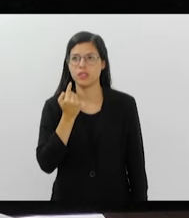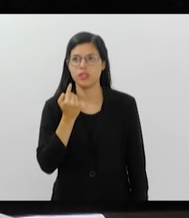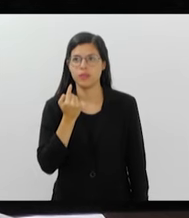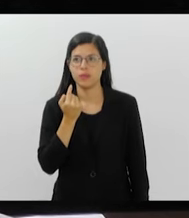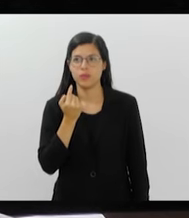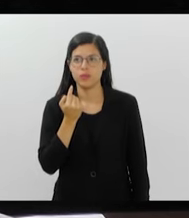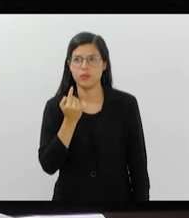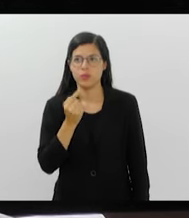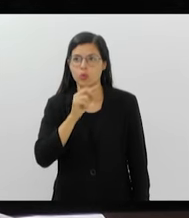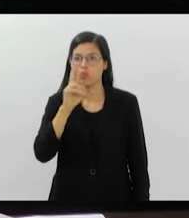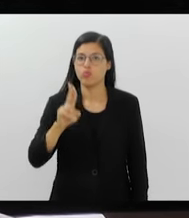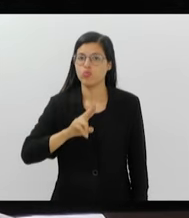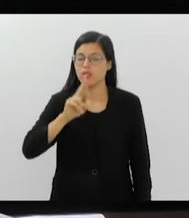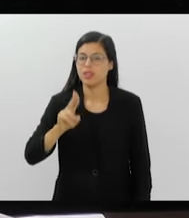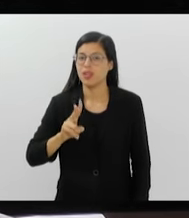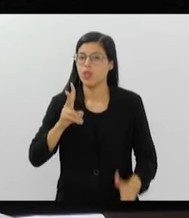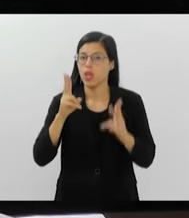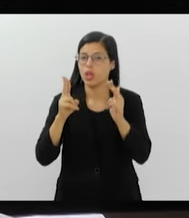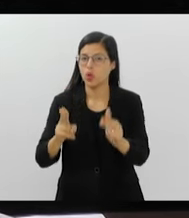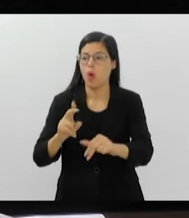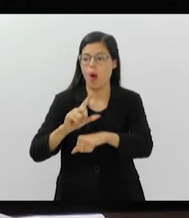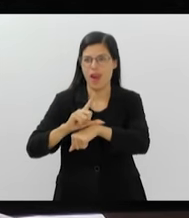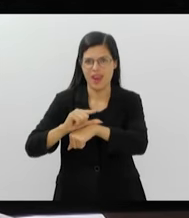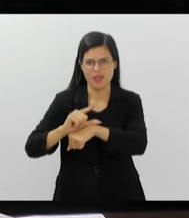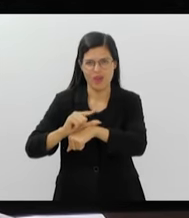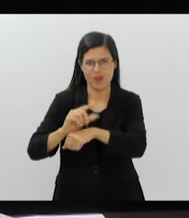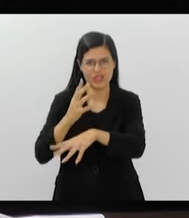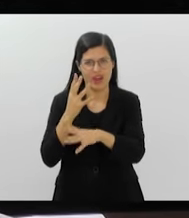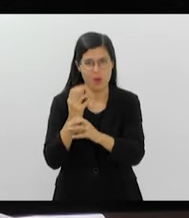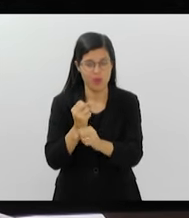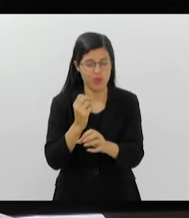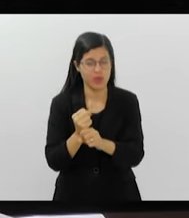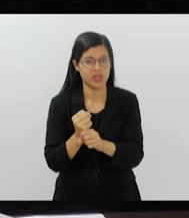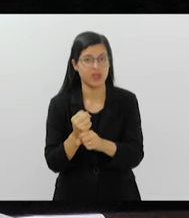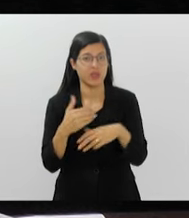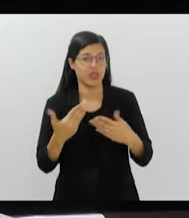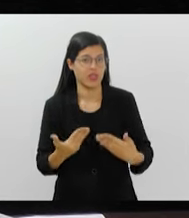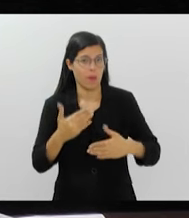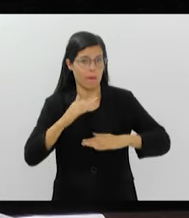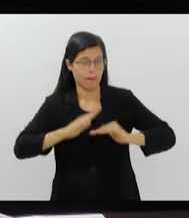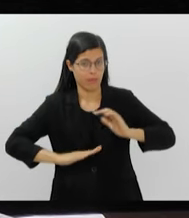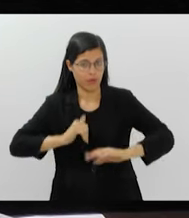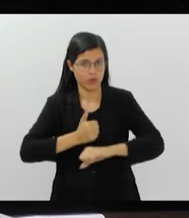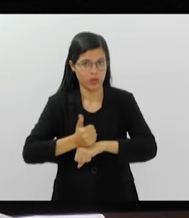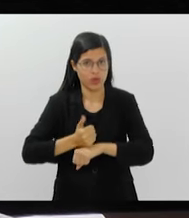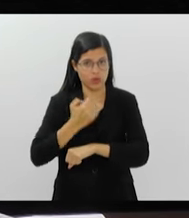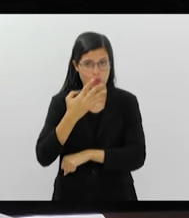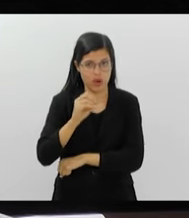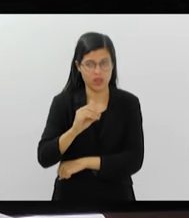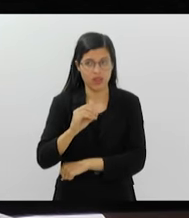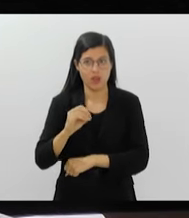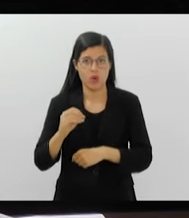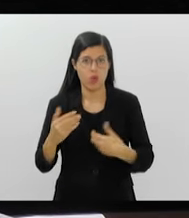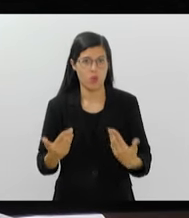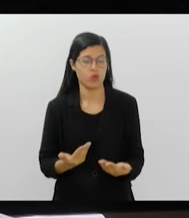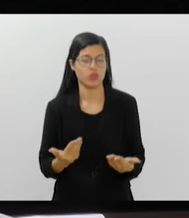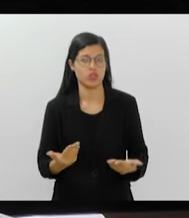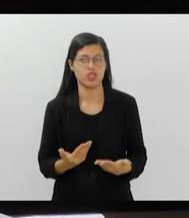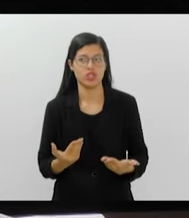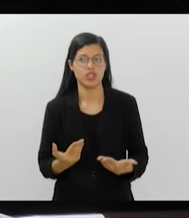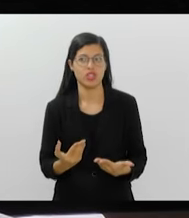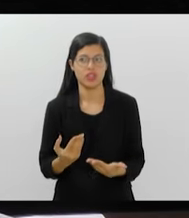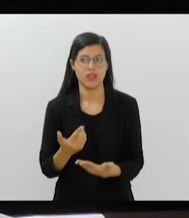através da hora relógio. Então, esse profissional vai ter que passar, que é um profissional de 40 horas, vai ter que passar hoje, que dá